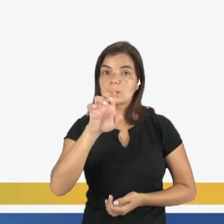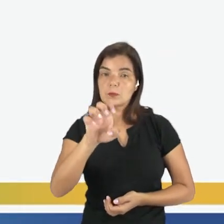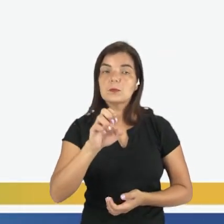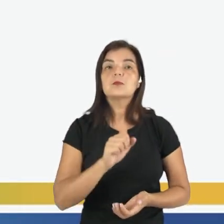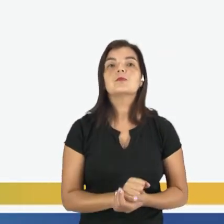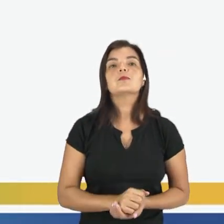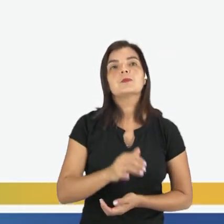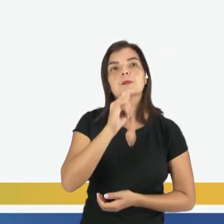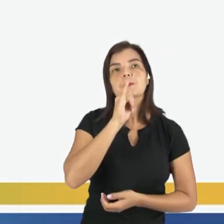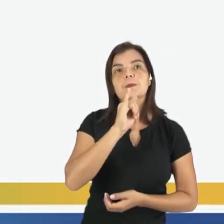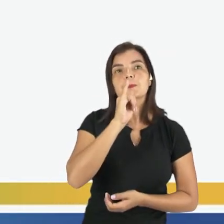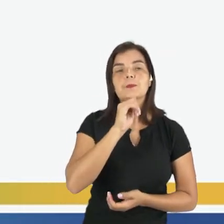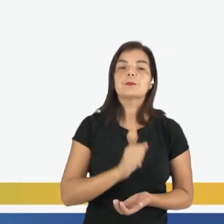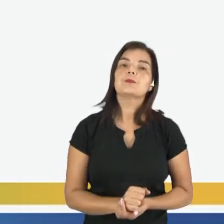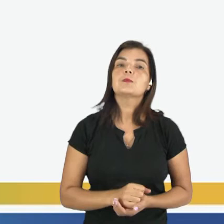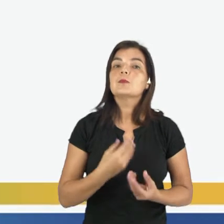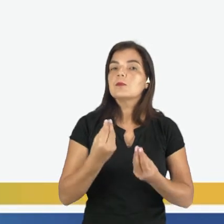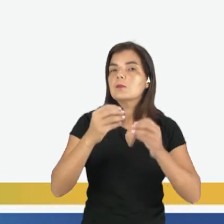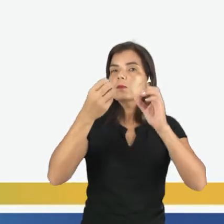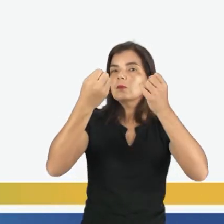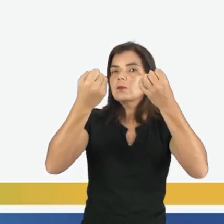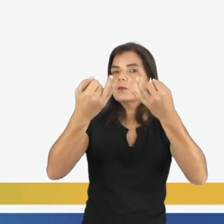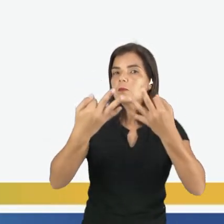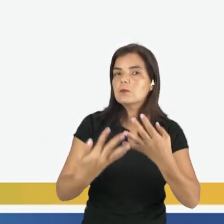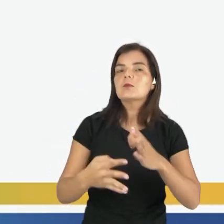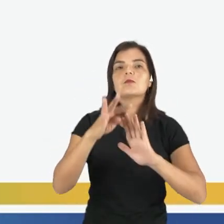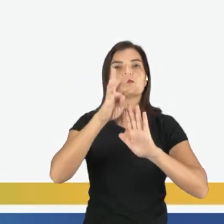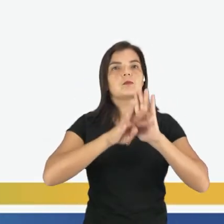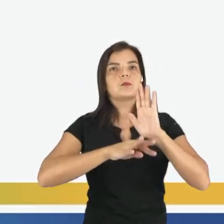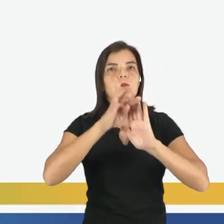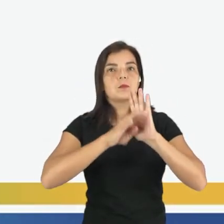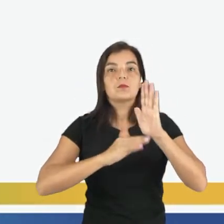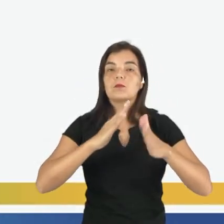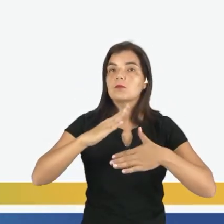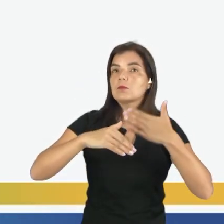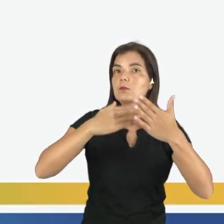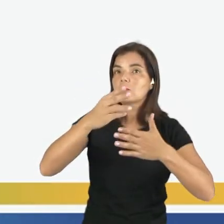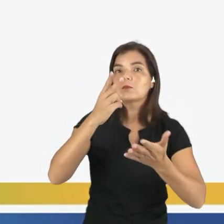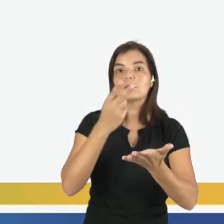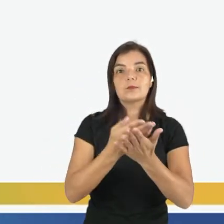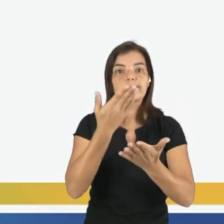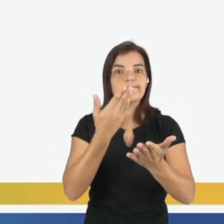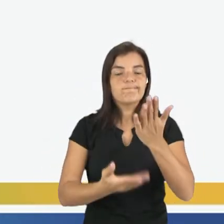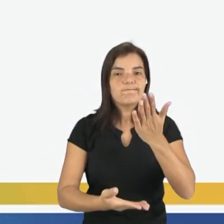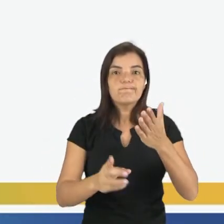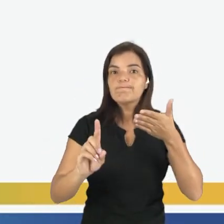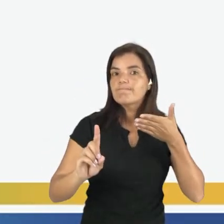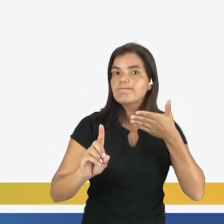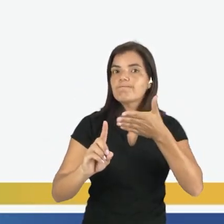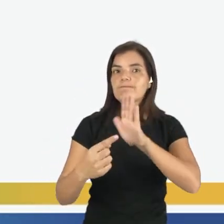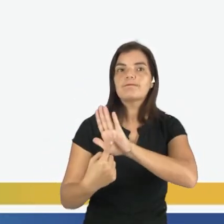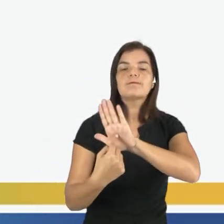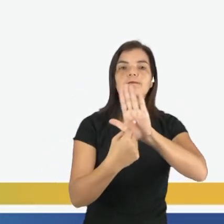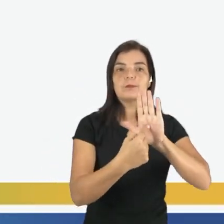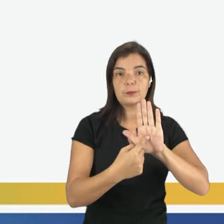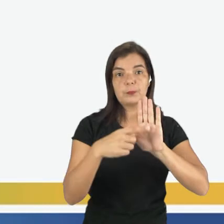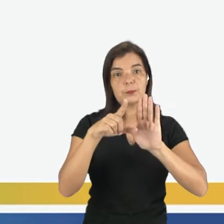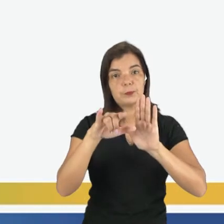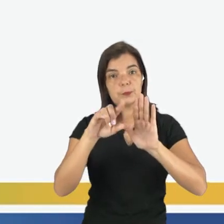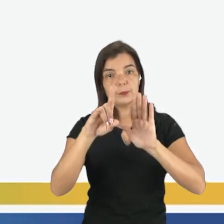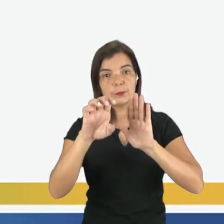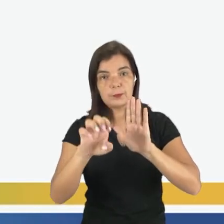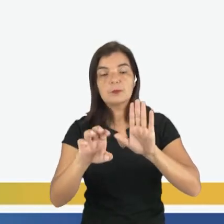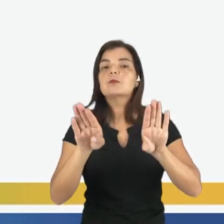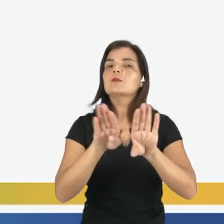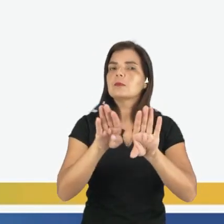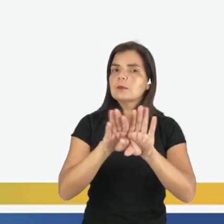outro exemplo, ó. Corpo do texto. O desenvolvimento do texto sem perder de vista o que foi apresentado na lead.